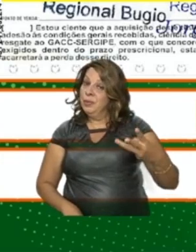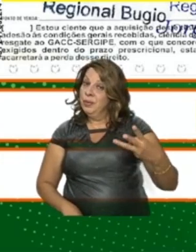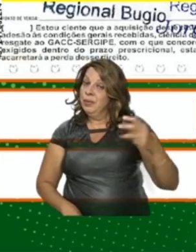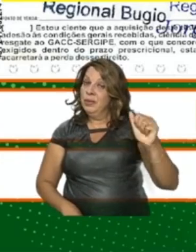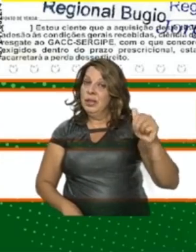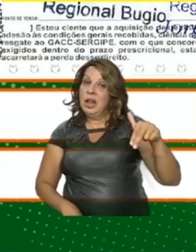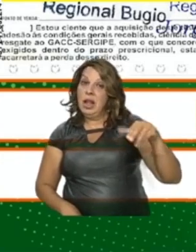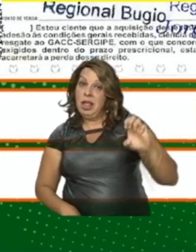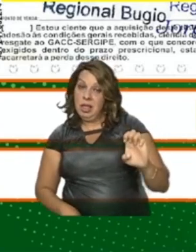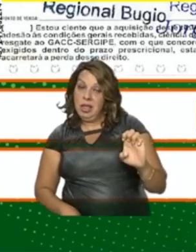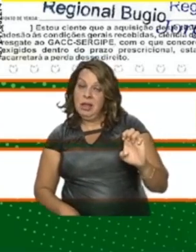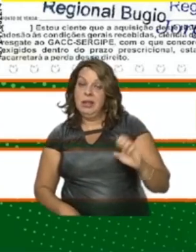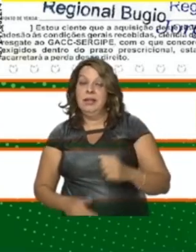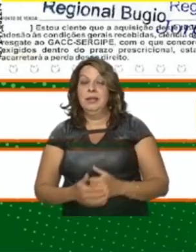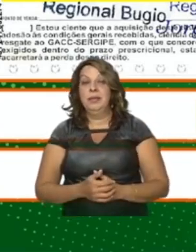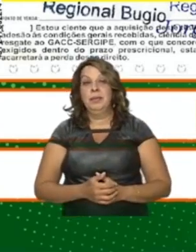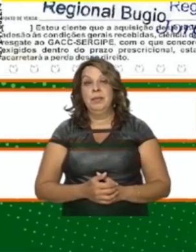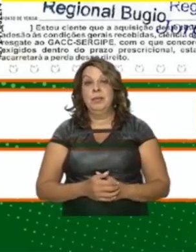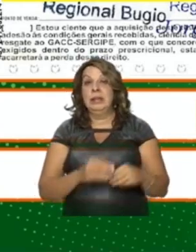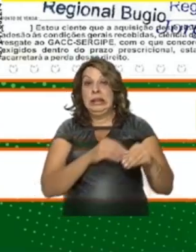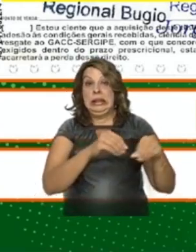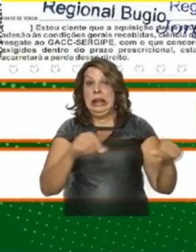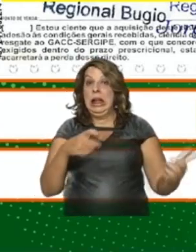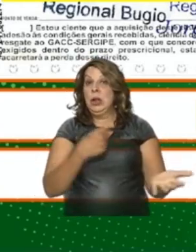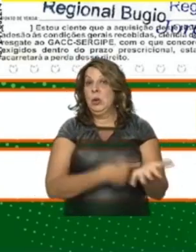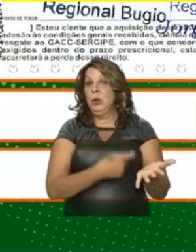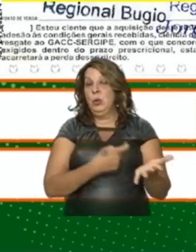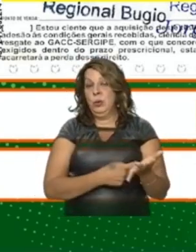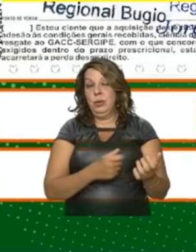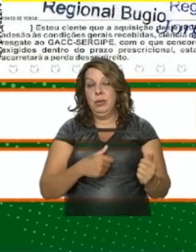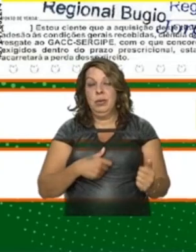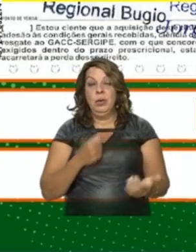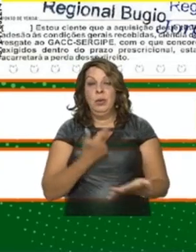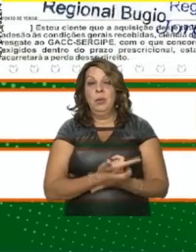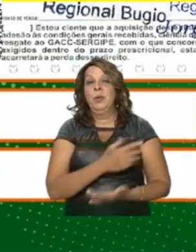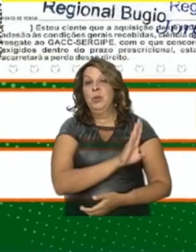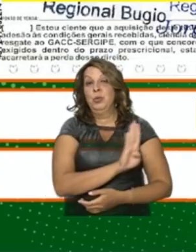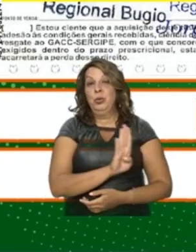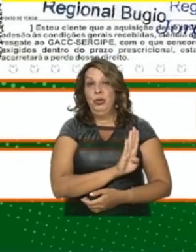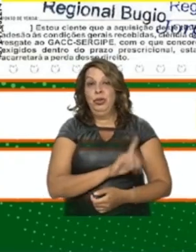115253, Anne Caroline do Santa Maria de Aracaju, adquiriu na Regional Bugio. E aqui tem, ó,